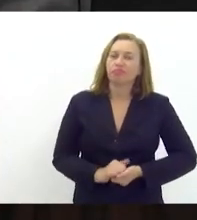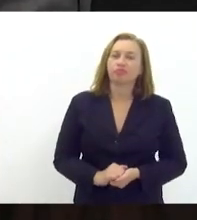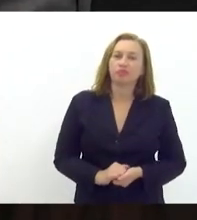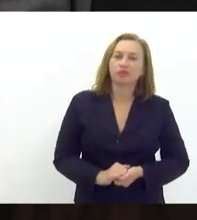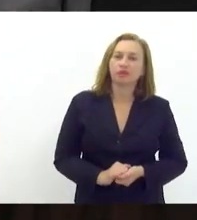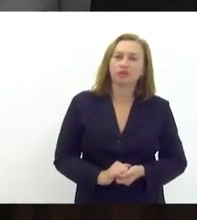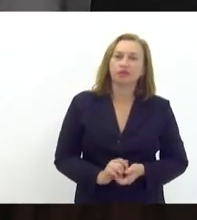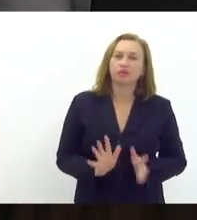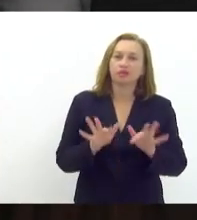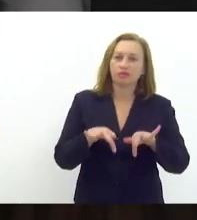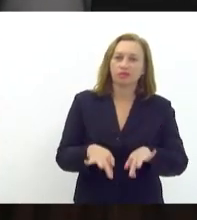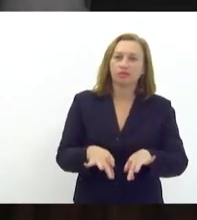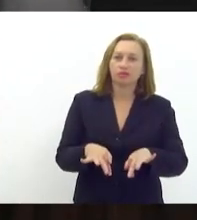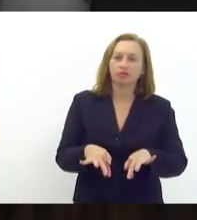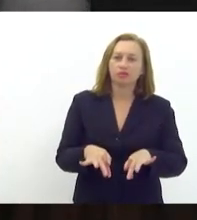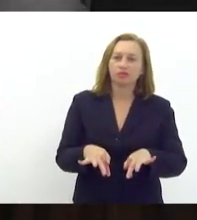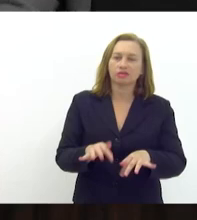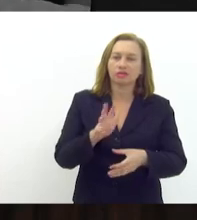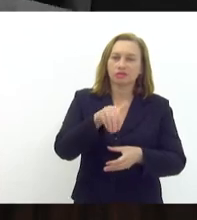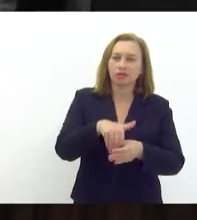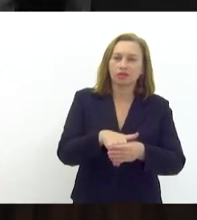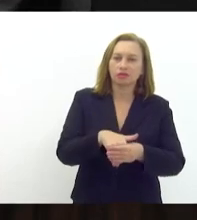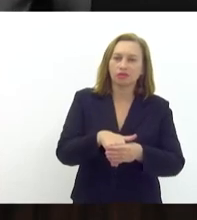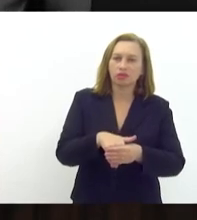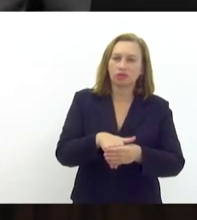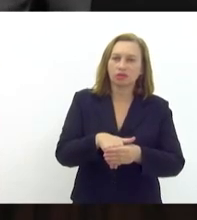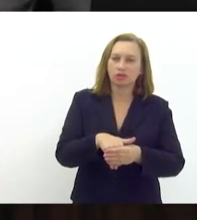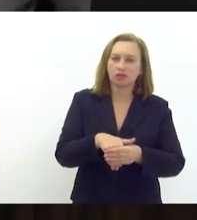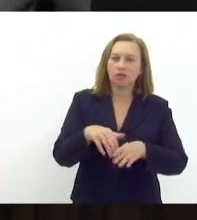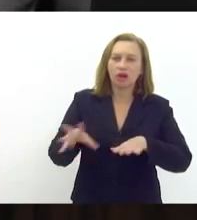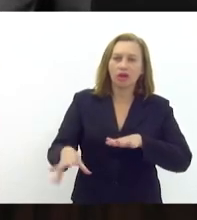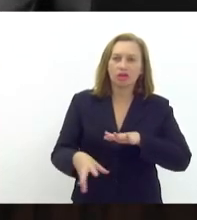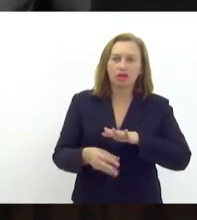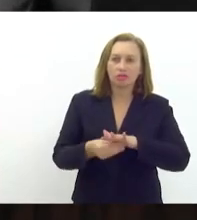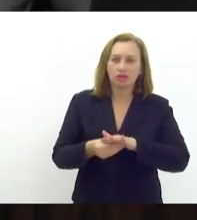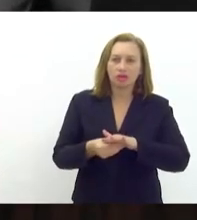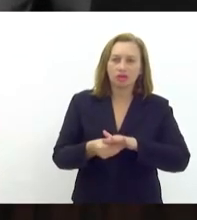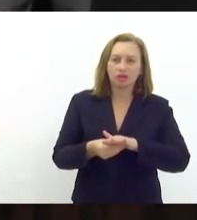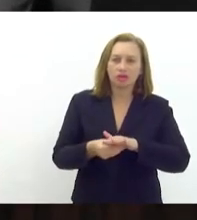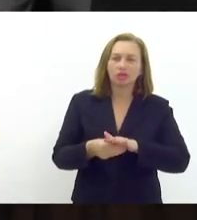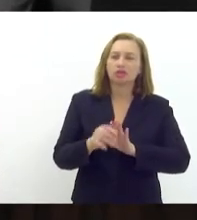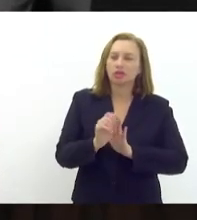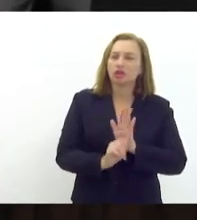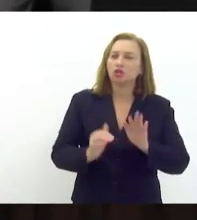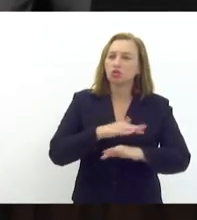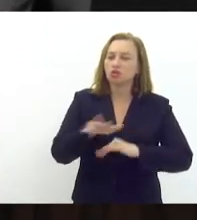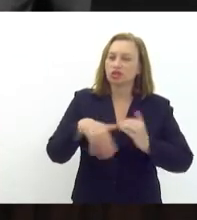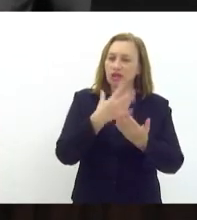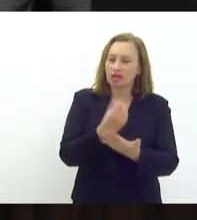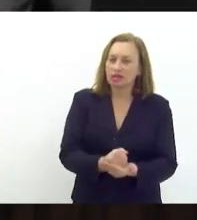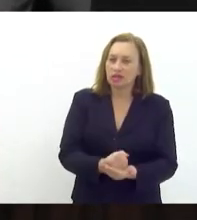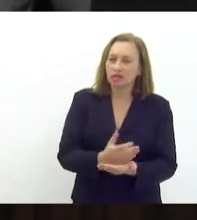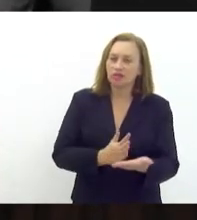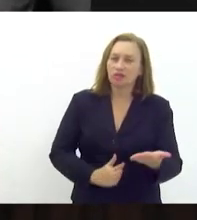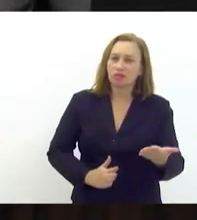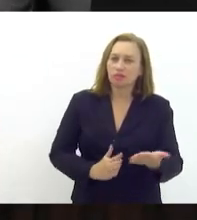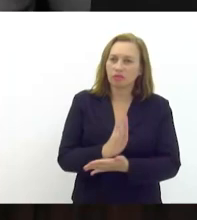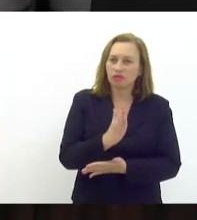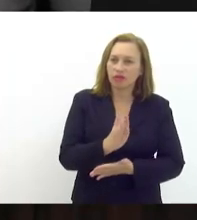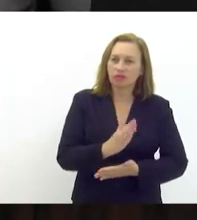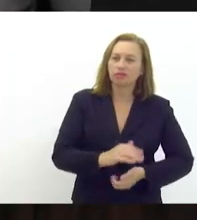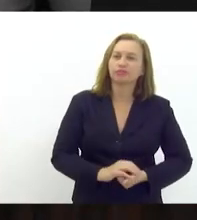discutir encerrado a discussão em votação a emenda de redação senhores que a própria maneiras Como estão